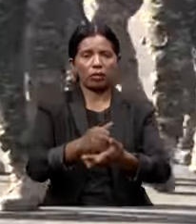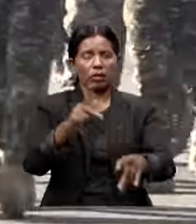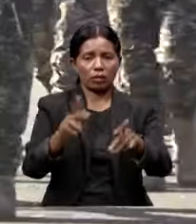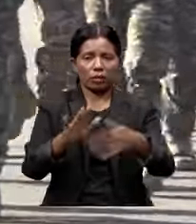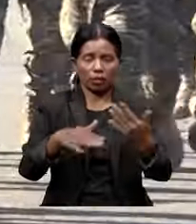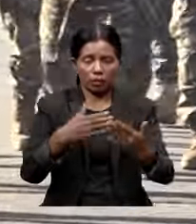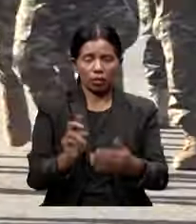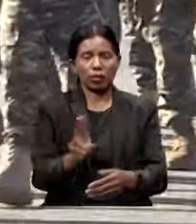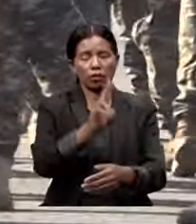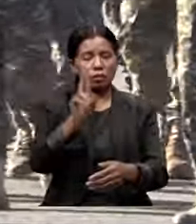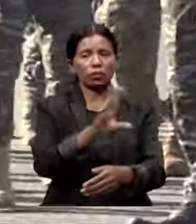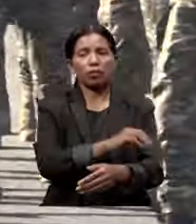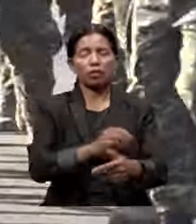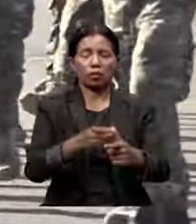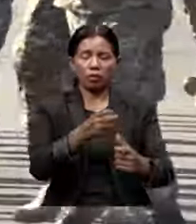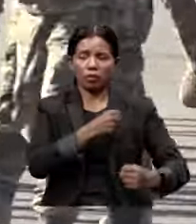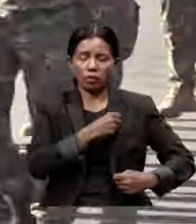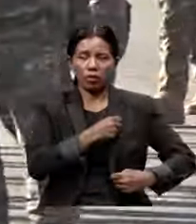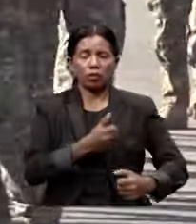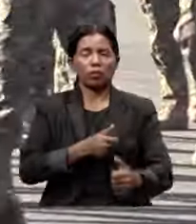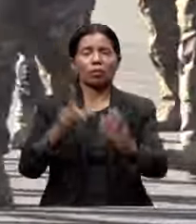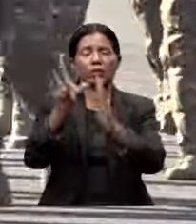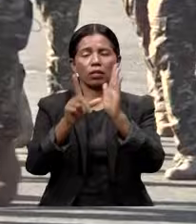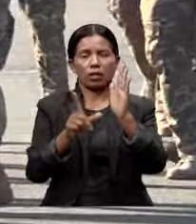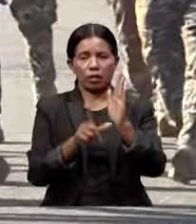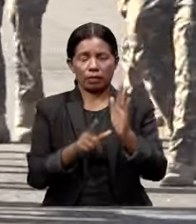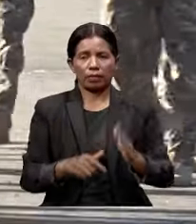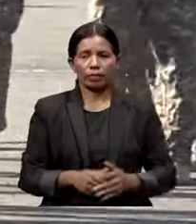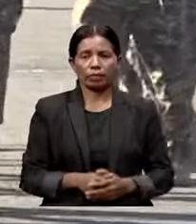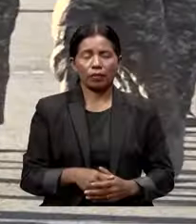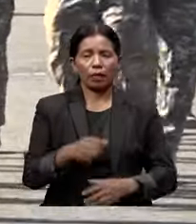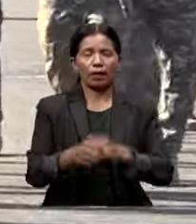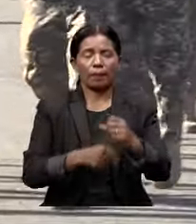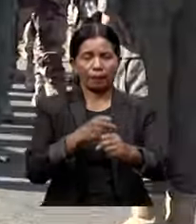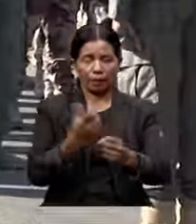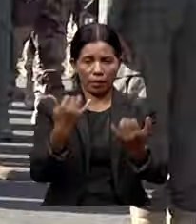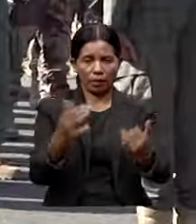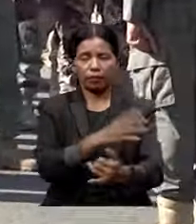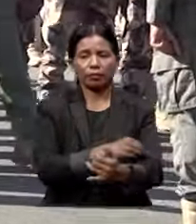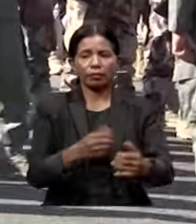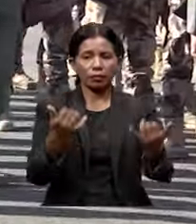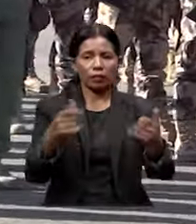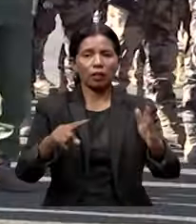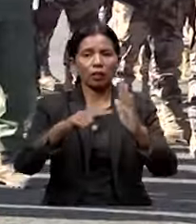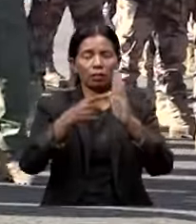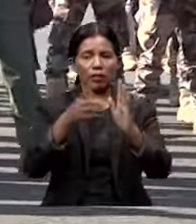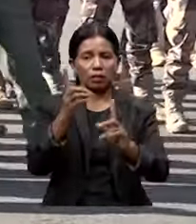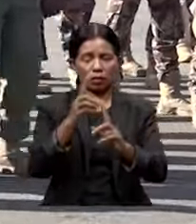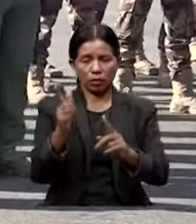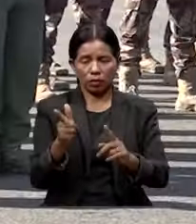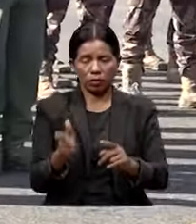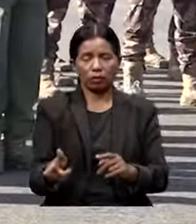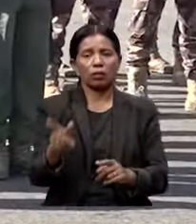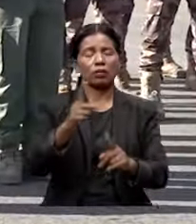mos uso proporcional russi força tuir legislação atual. Período operação tax force idane hahu e loron ruanulo